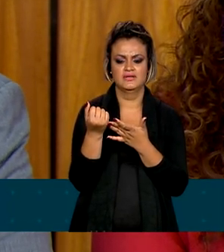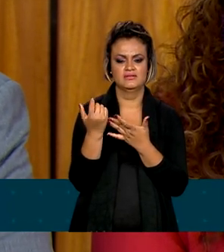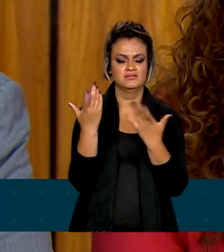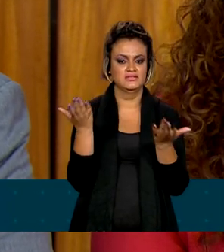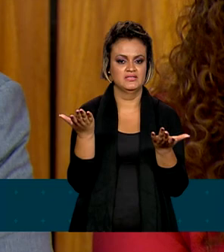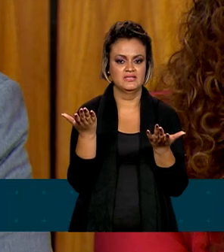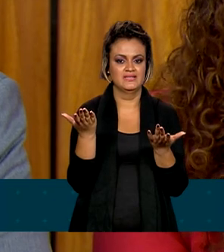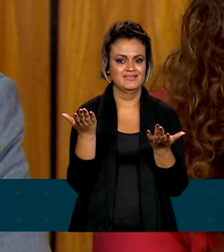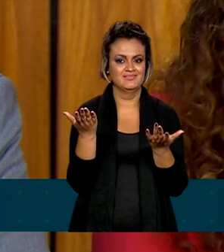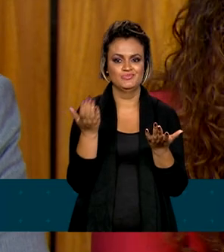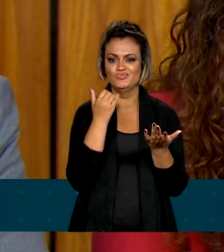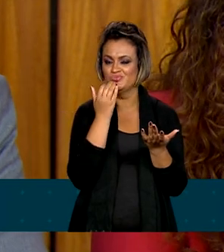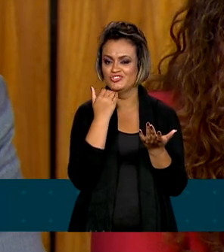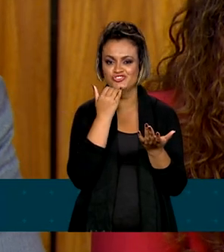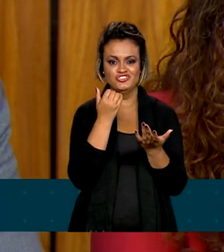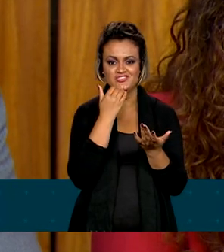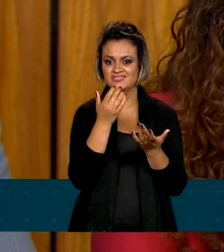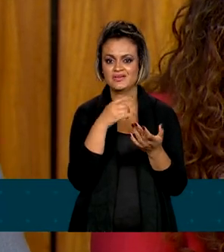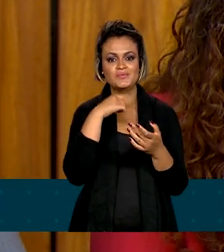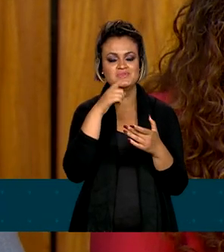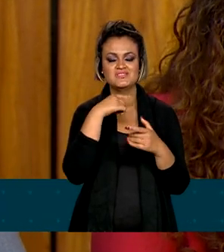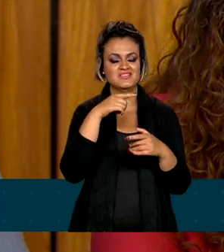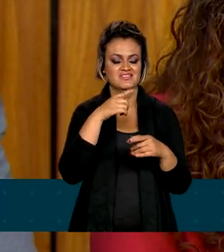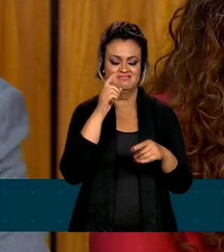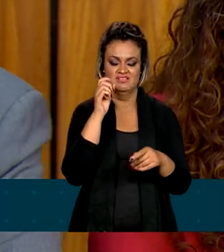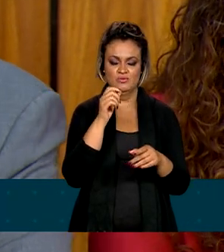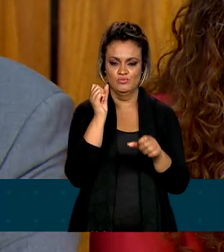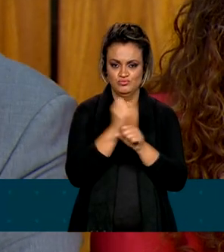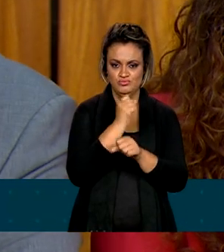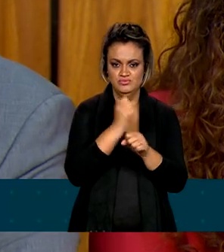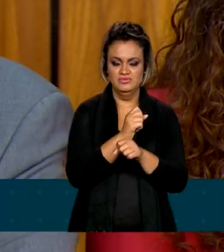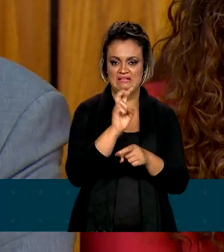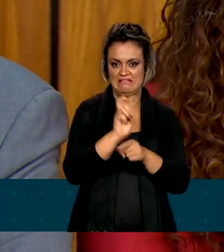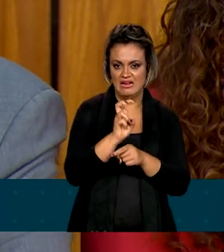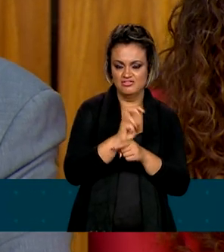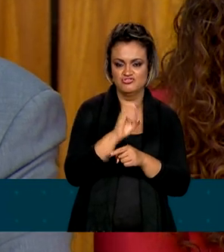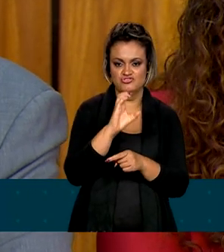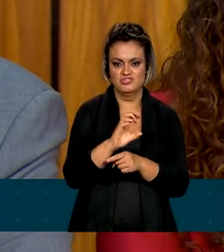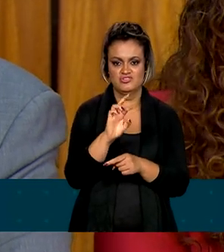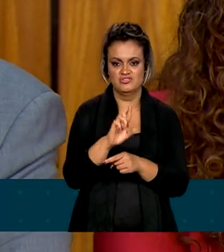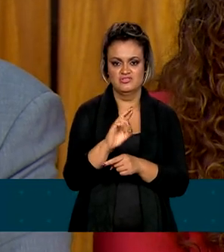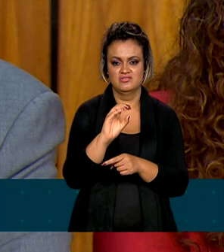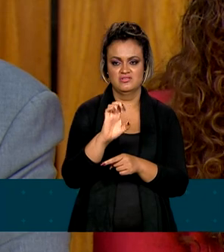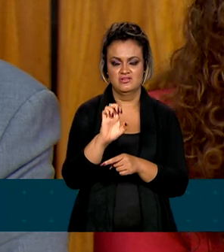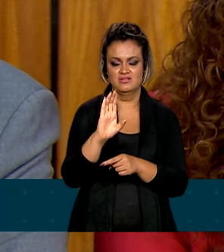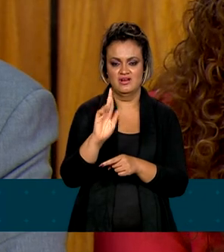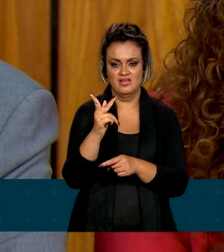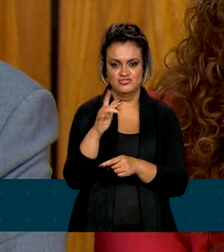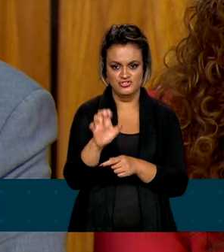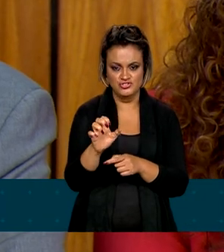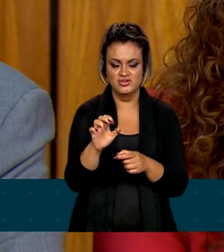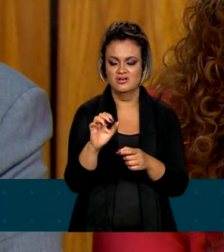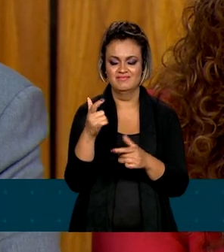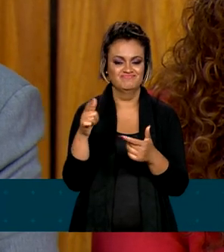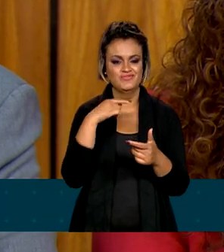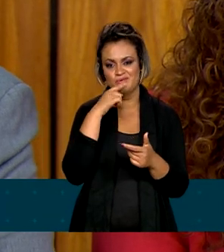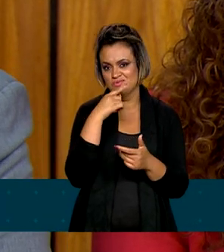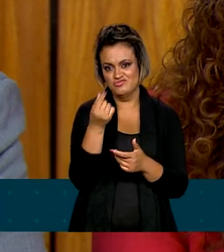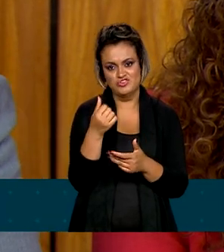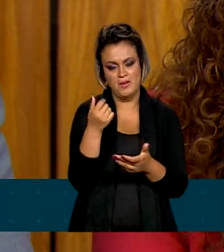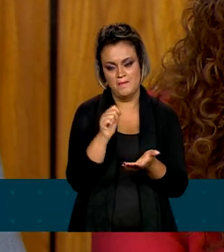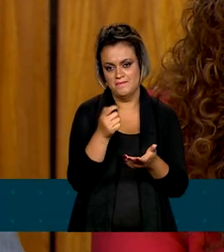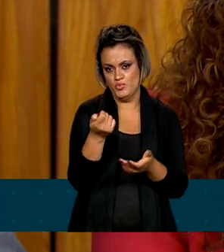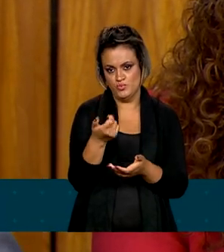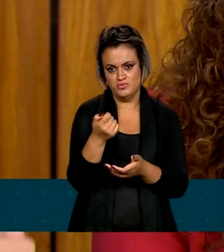isso não viabiliza a conclusão da creche e da escola. Muitas das obras contratadas no seu governo ou no governo Dilma.